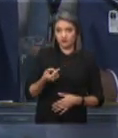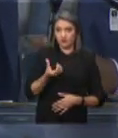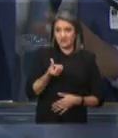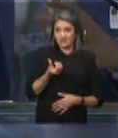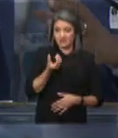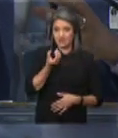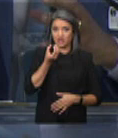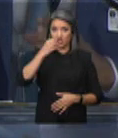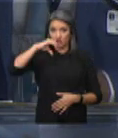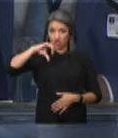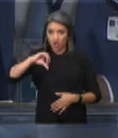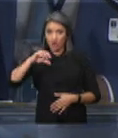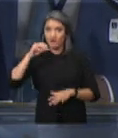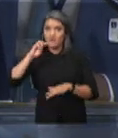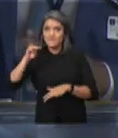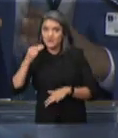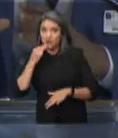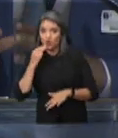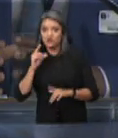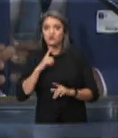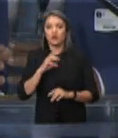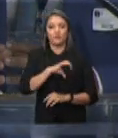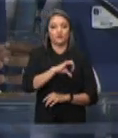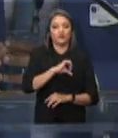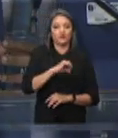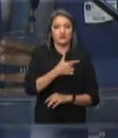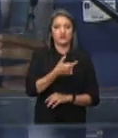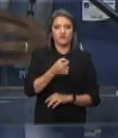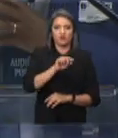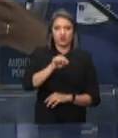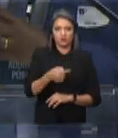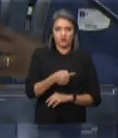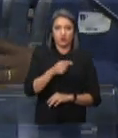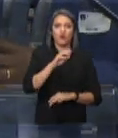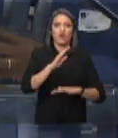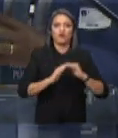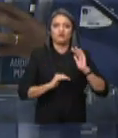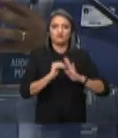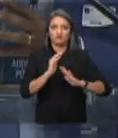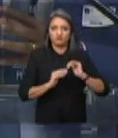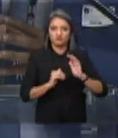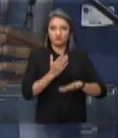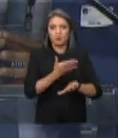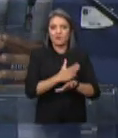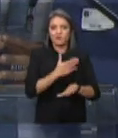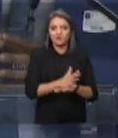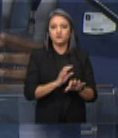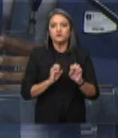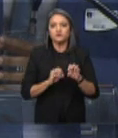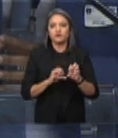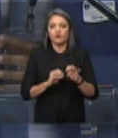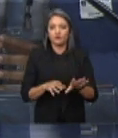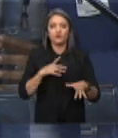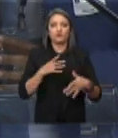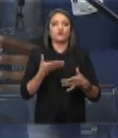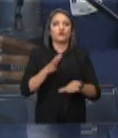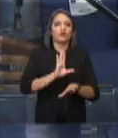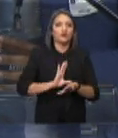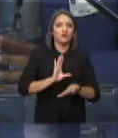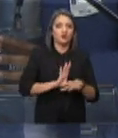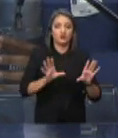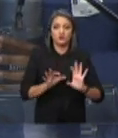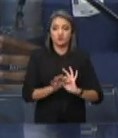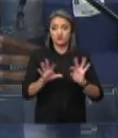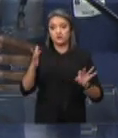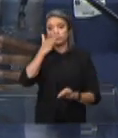para com 920 mil na parte de capacitação com publicações com curso disponível para as